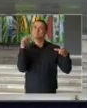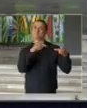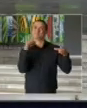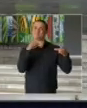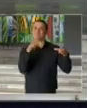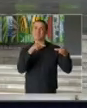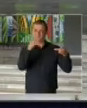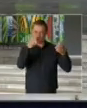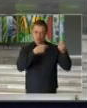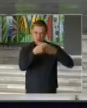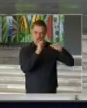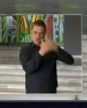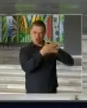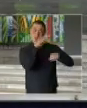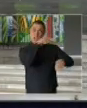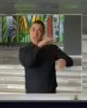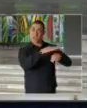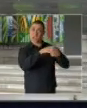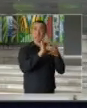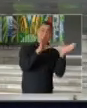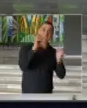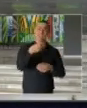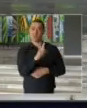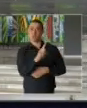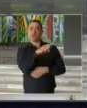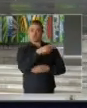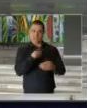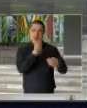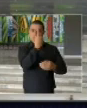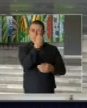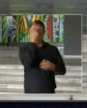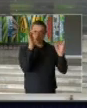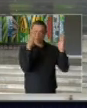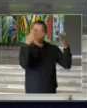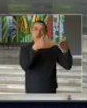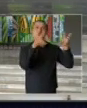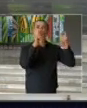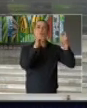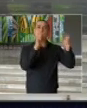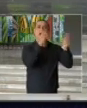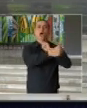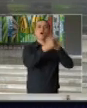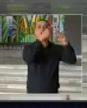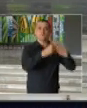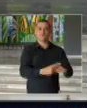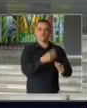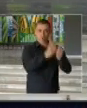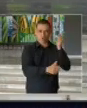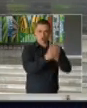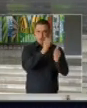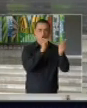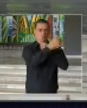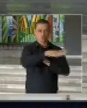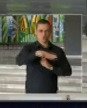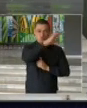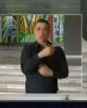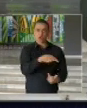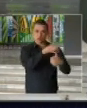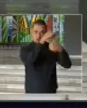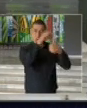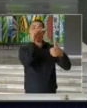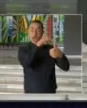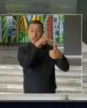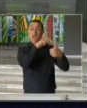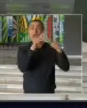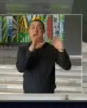QR Code. Você pode ouvir o programa DTV na rádio, aproximando a sua câmera do smartphone nesse QR Code. É